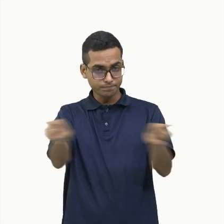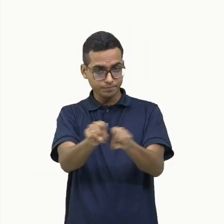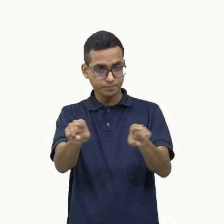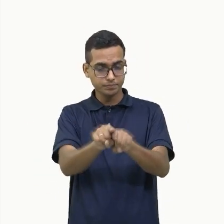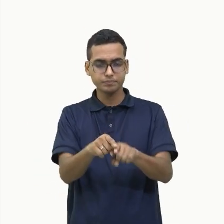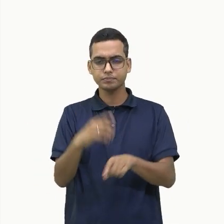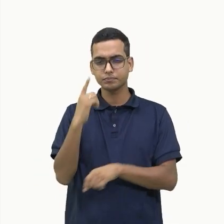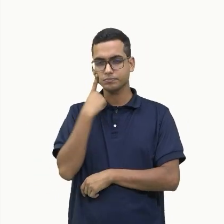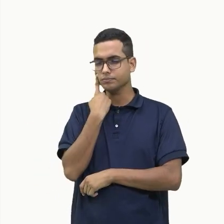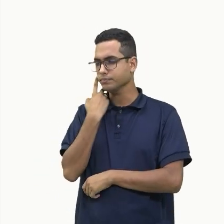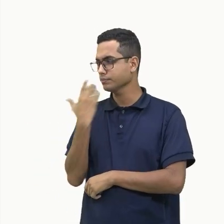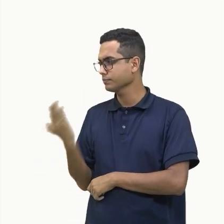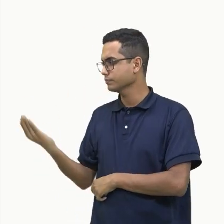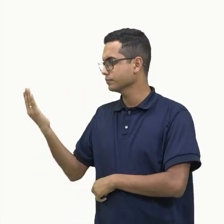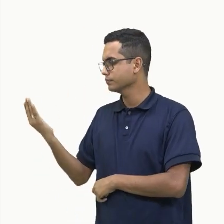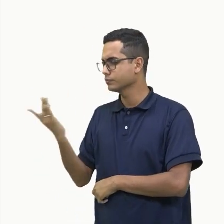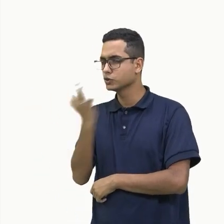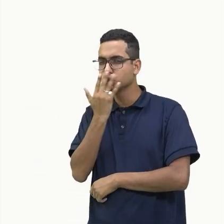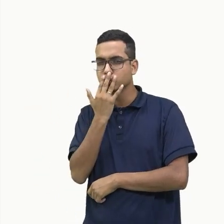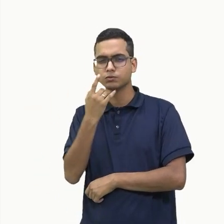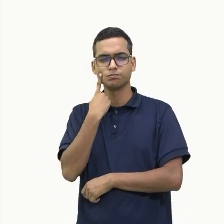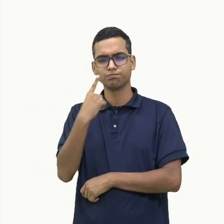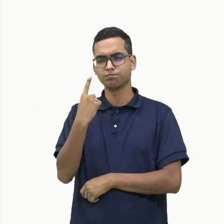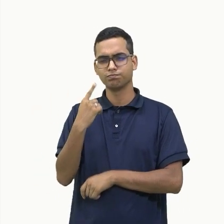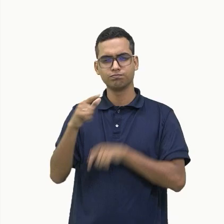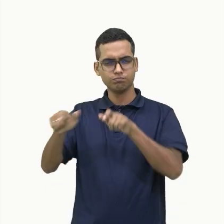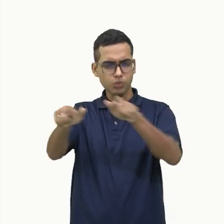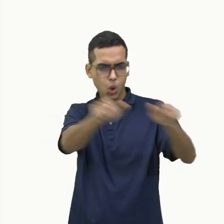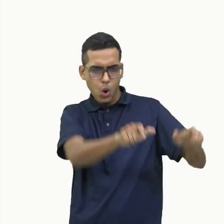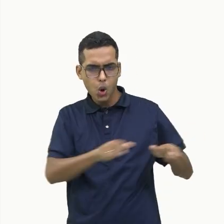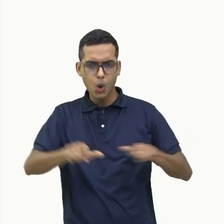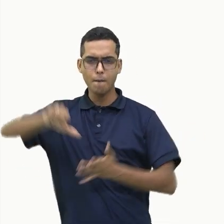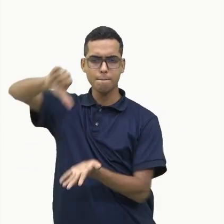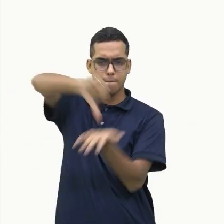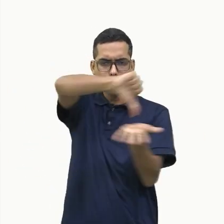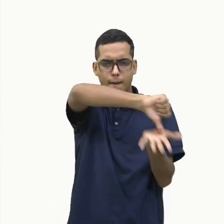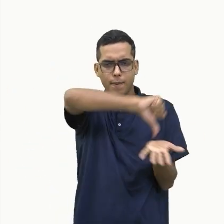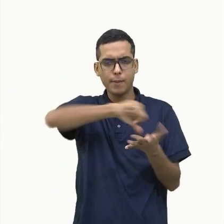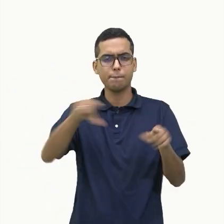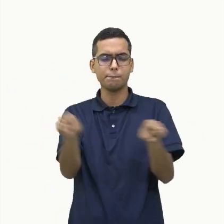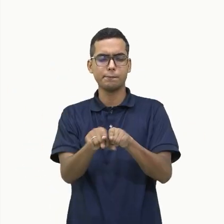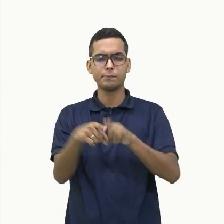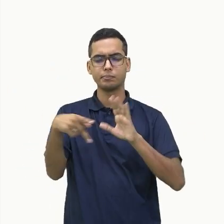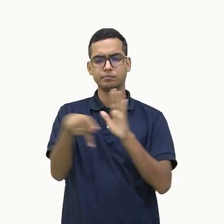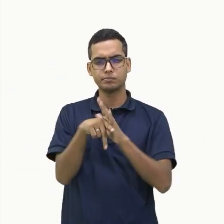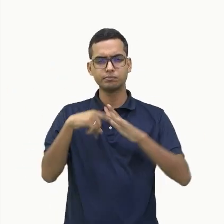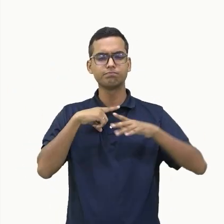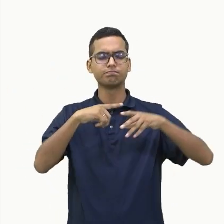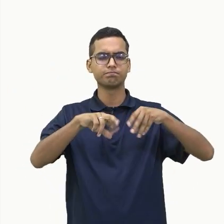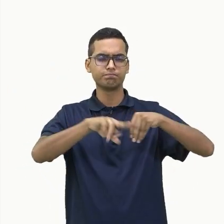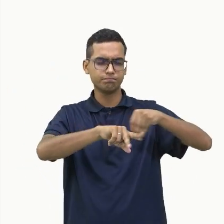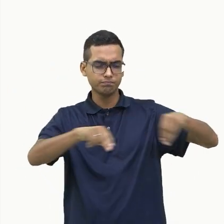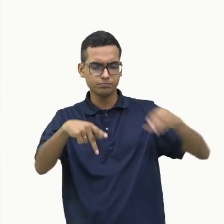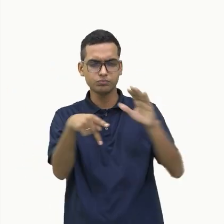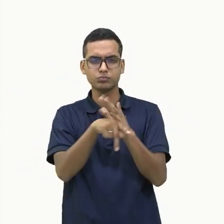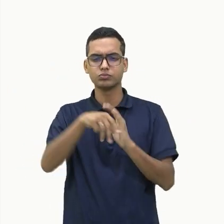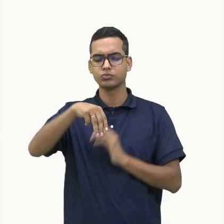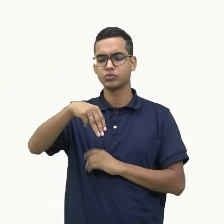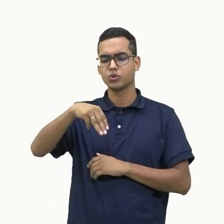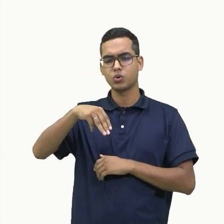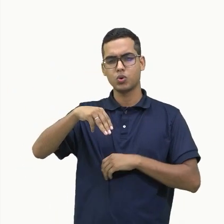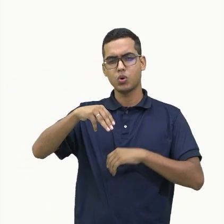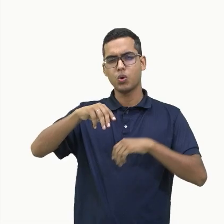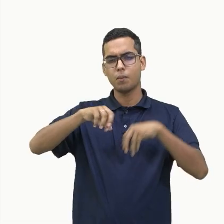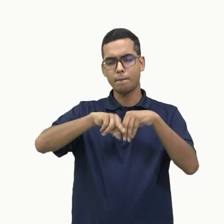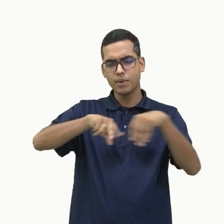da extração do minério de ferro, em áreas também com a extração do manganês, o cobre também com a